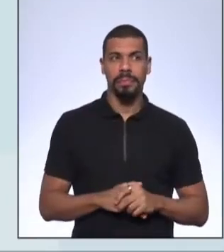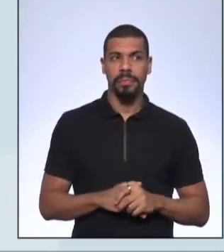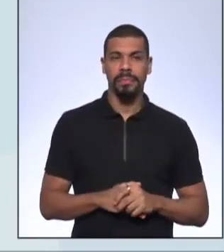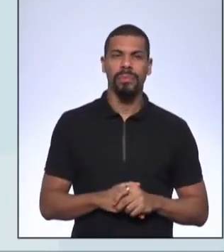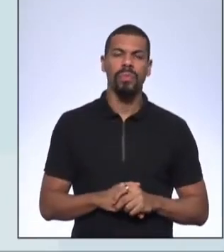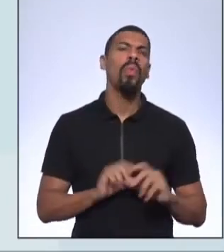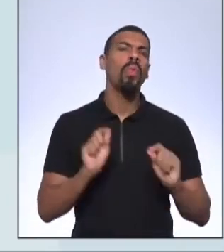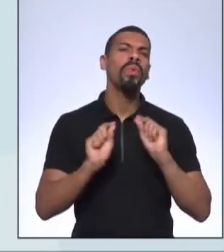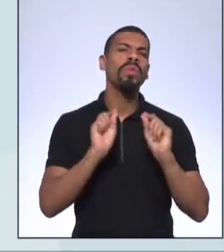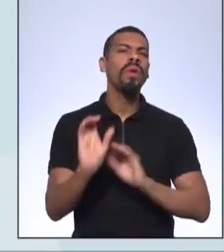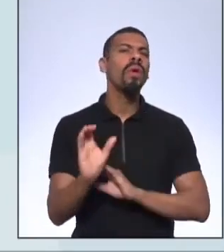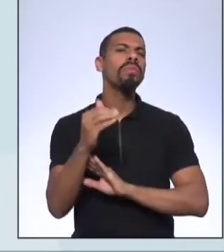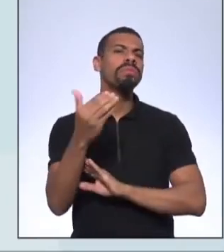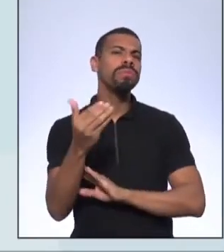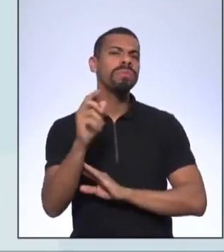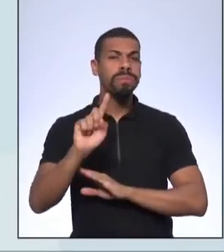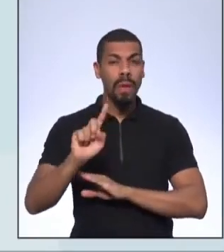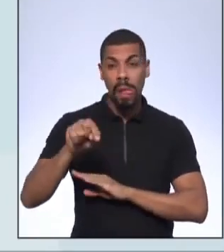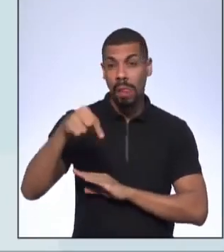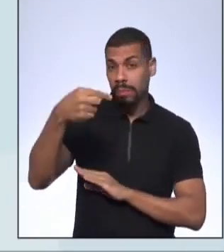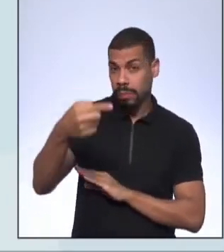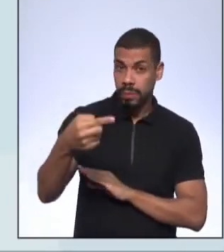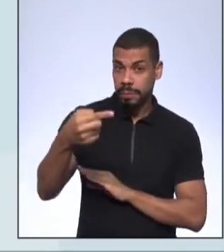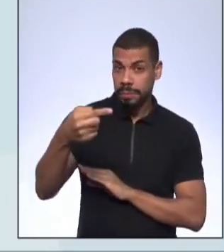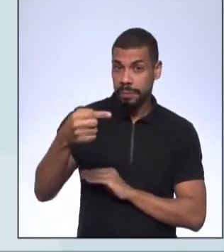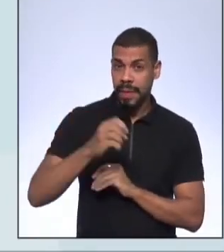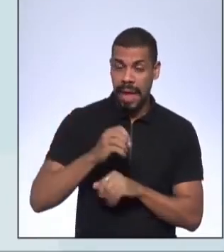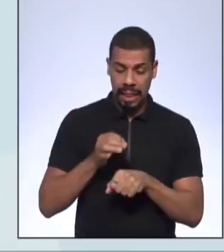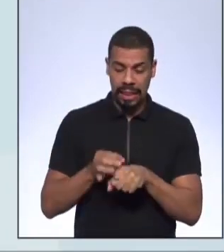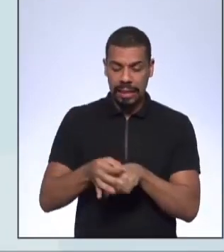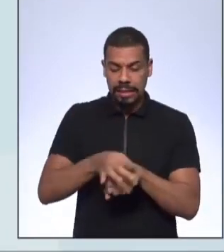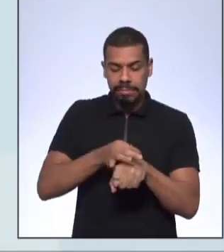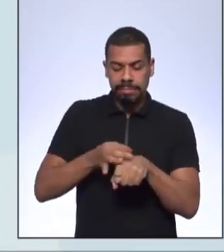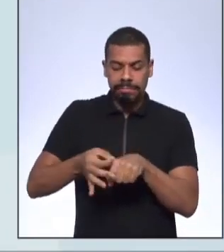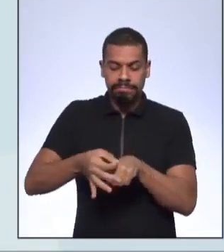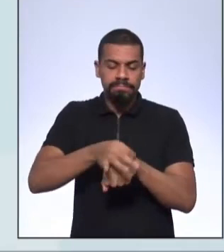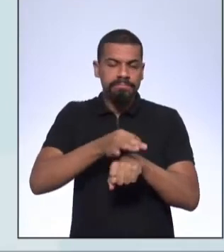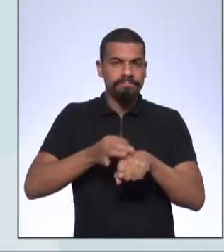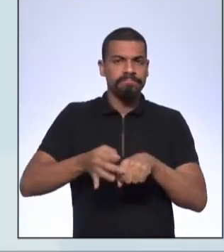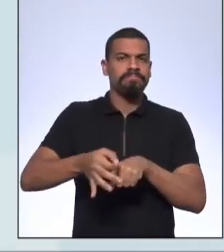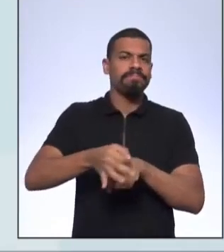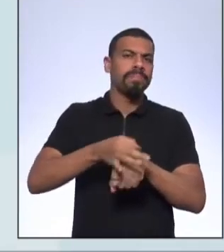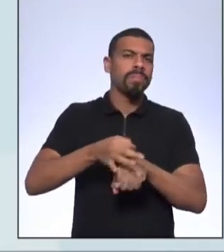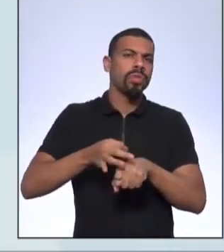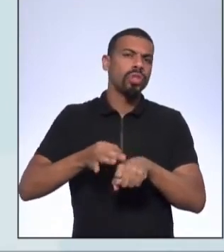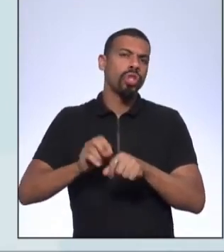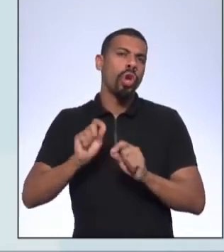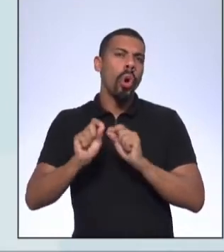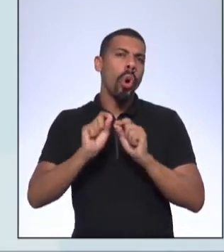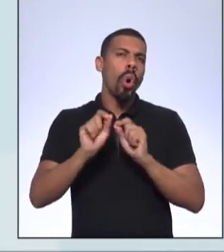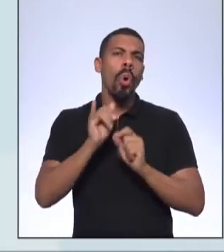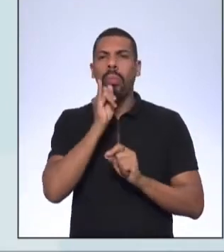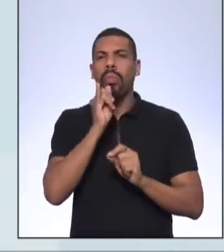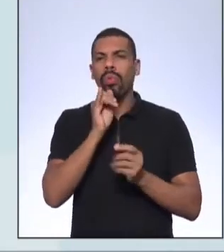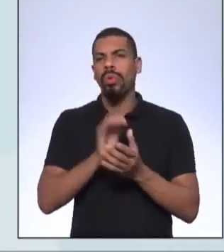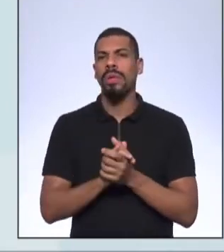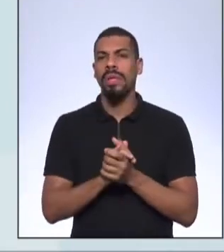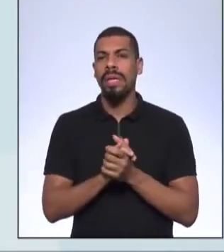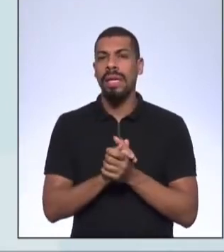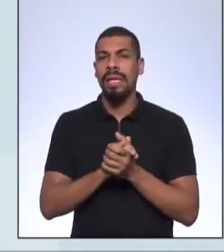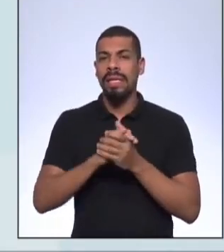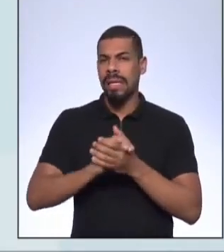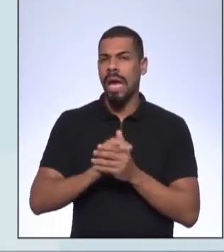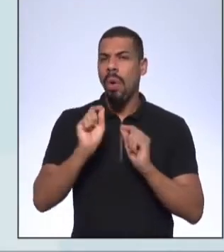O que vai ocorrer, então? Após isso, a célula ela vai sofrer um processo de invaginação da sua